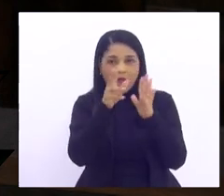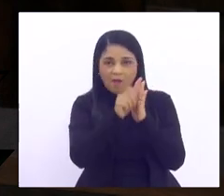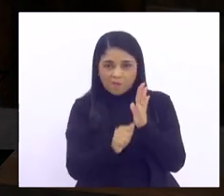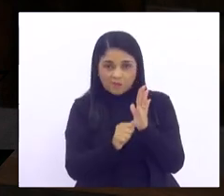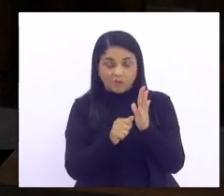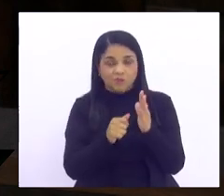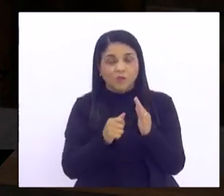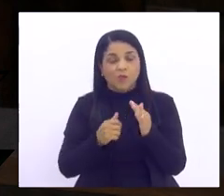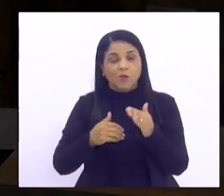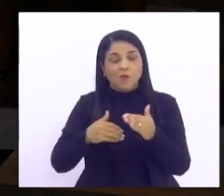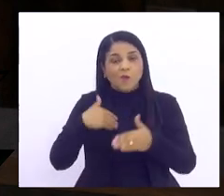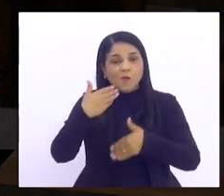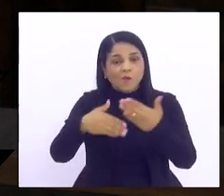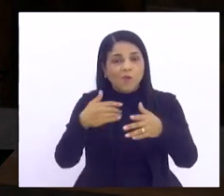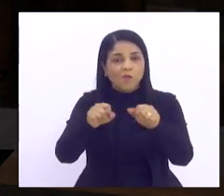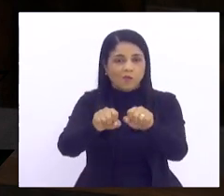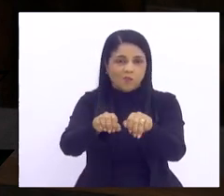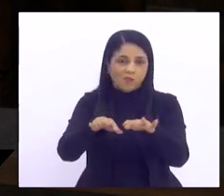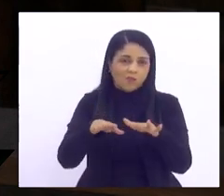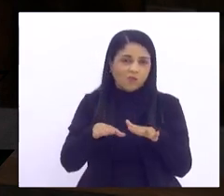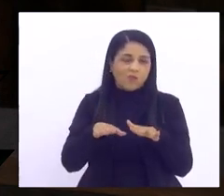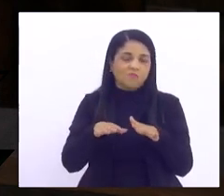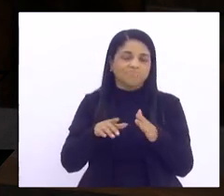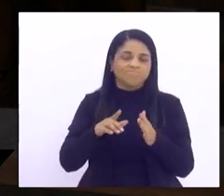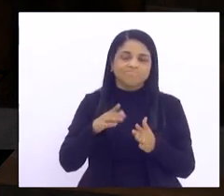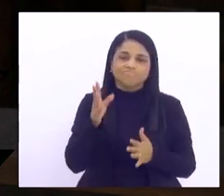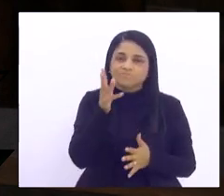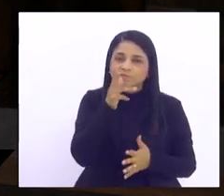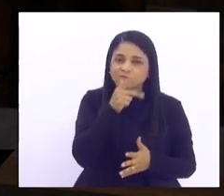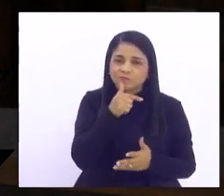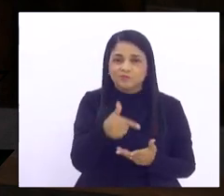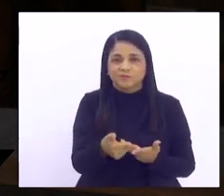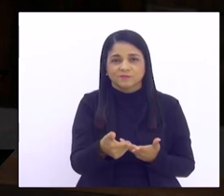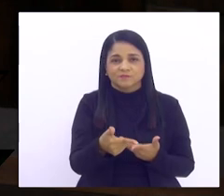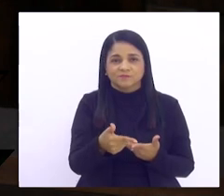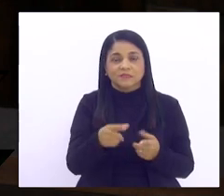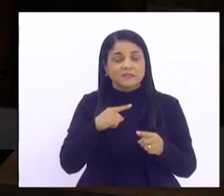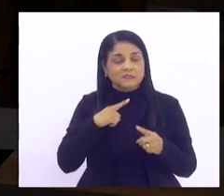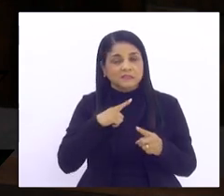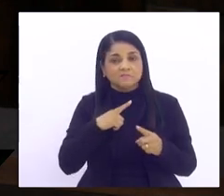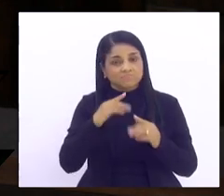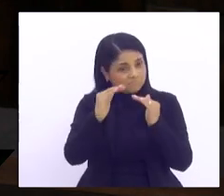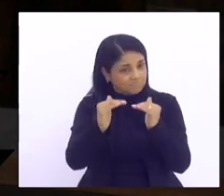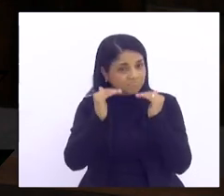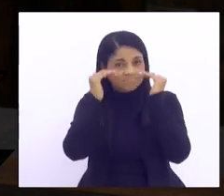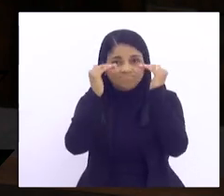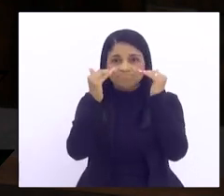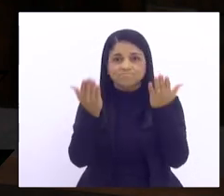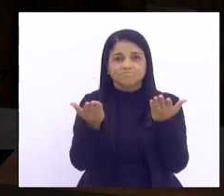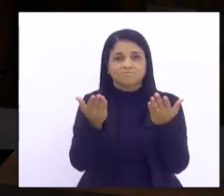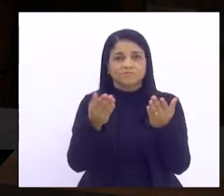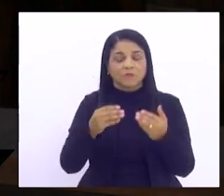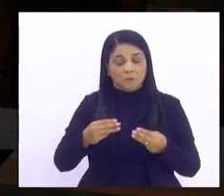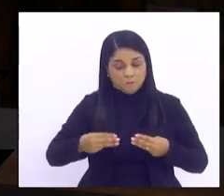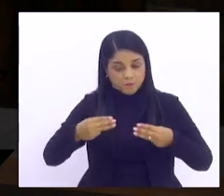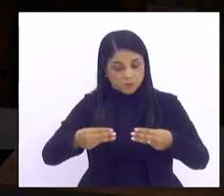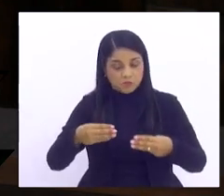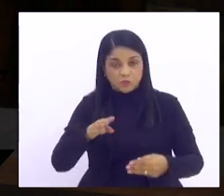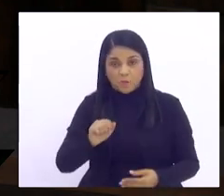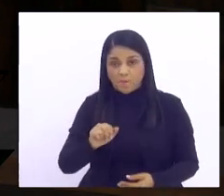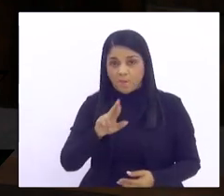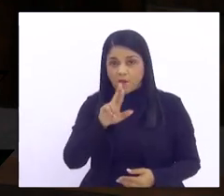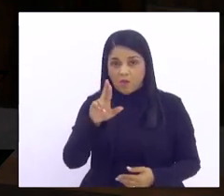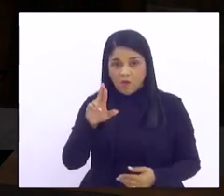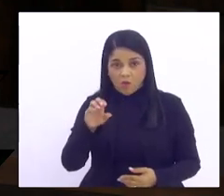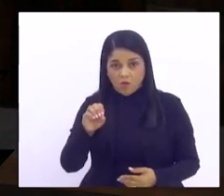não avança, nós temos de avançar, nós temos função contramajoritária. O Barroso, quando sentou na cadeira,